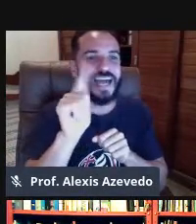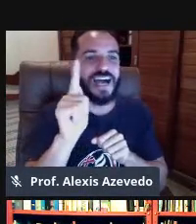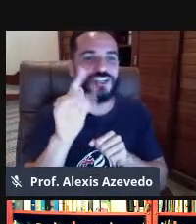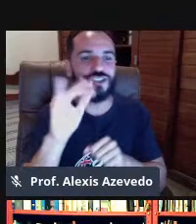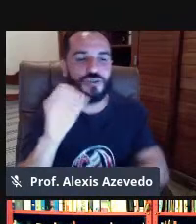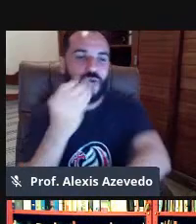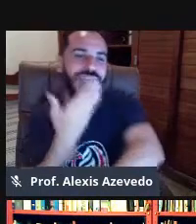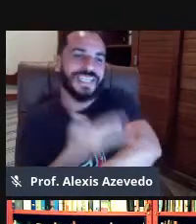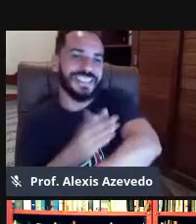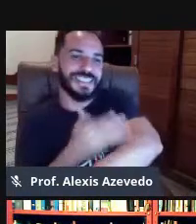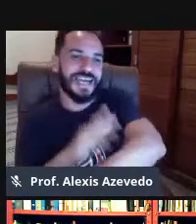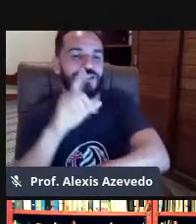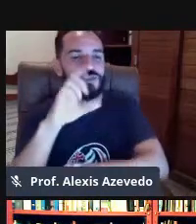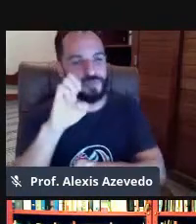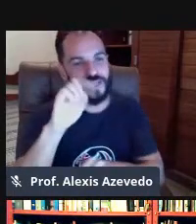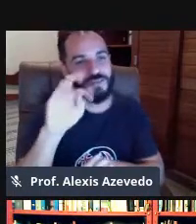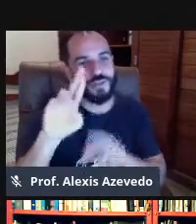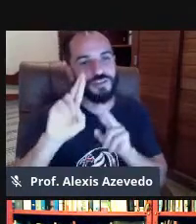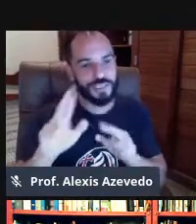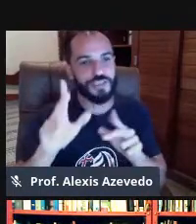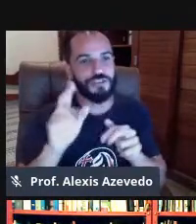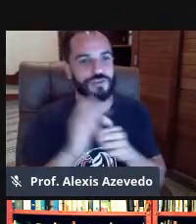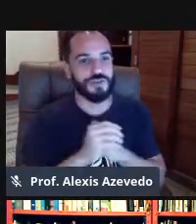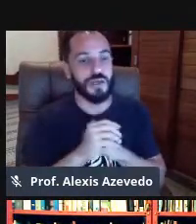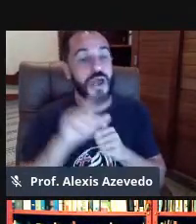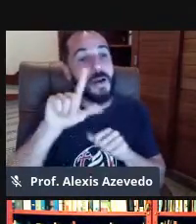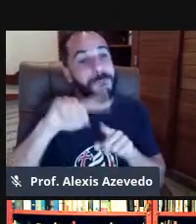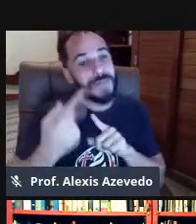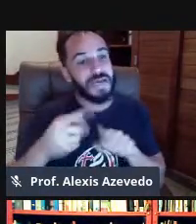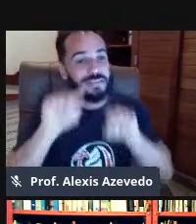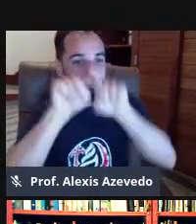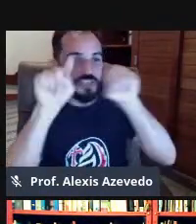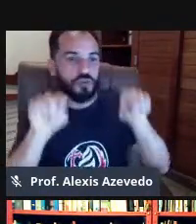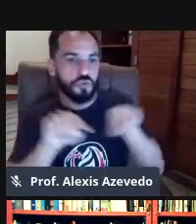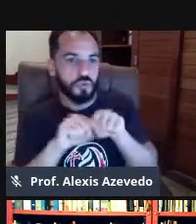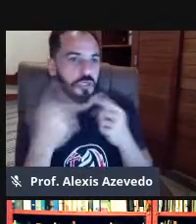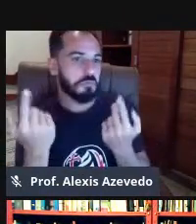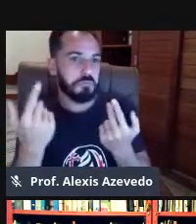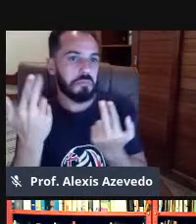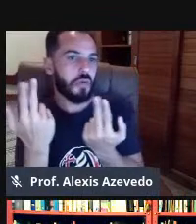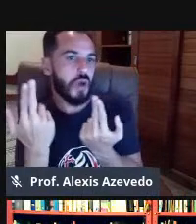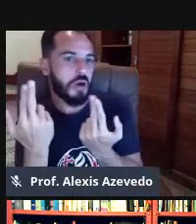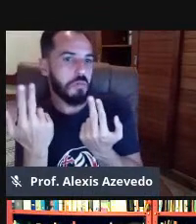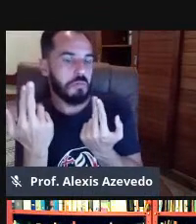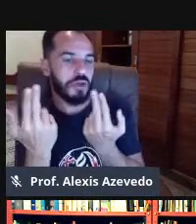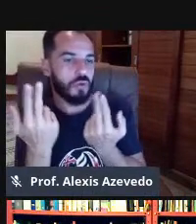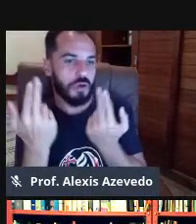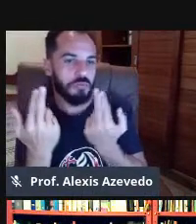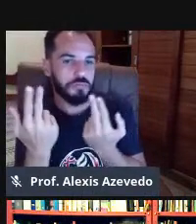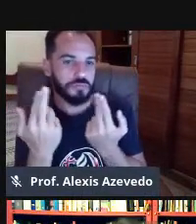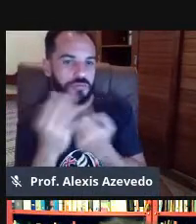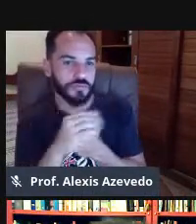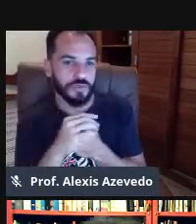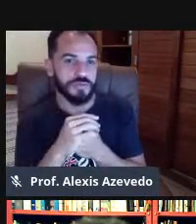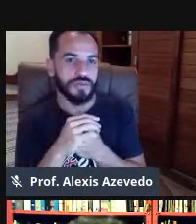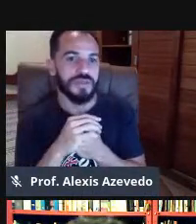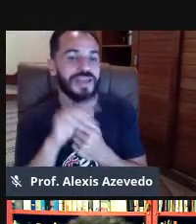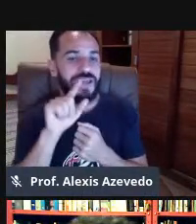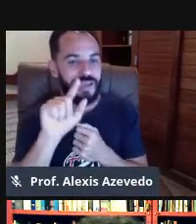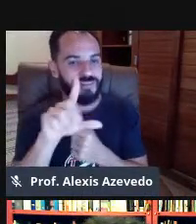ao longo de todo o semestre, tá? Mas a estrutura é a mesma. Aqui também, lógico, com